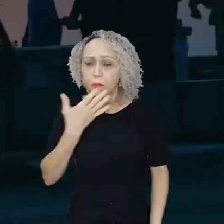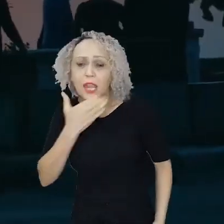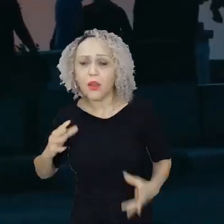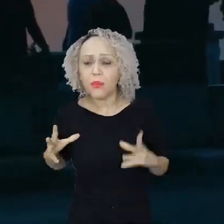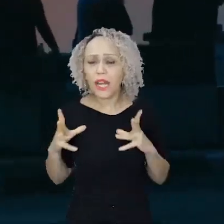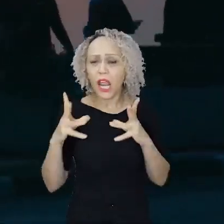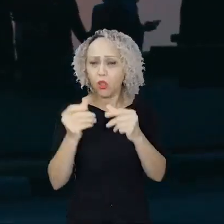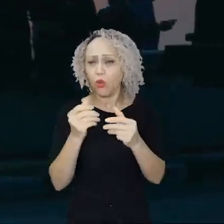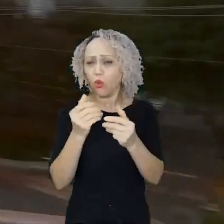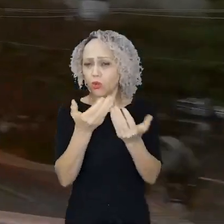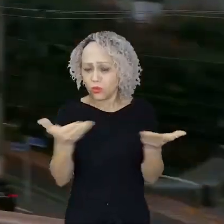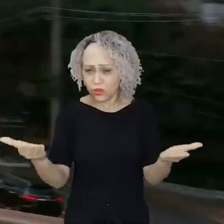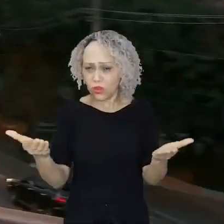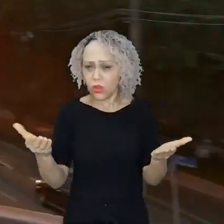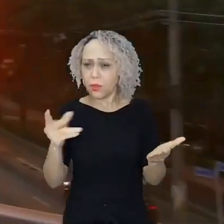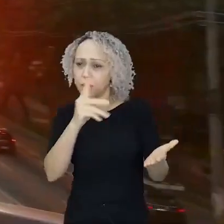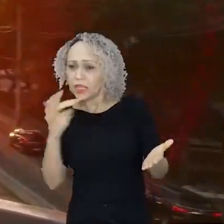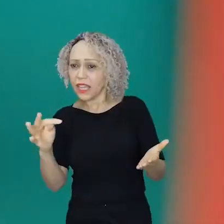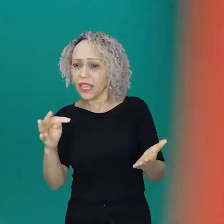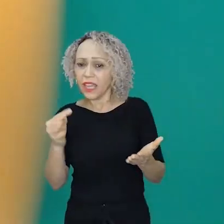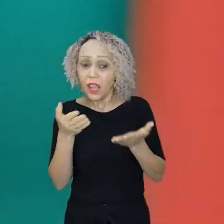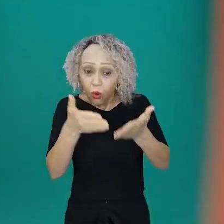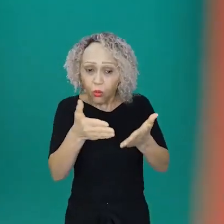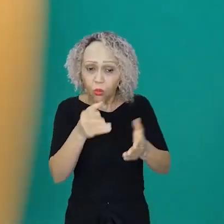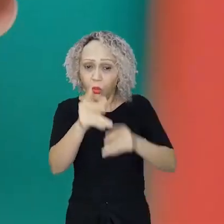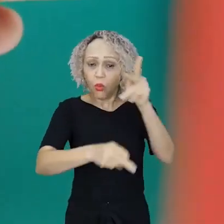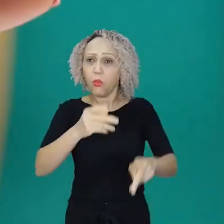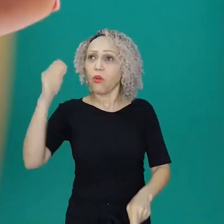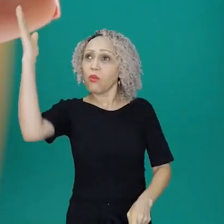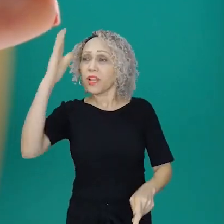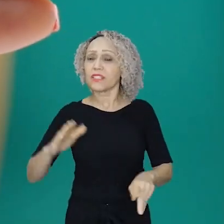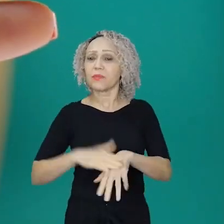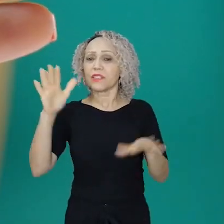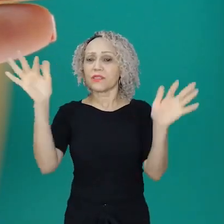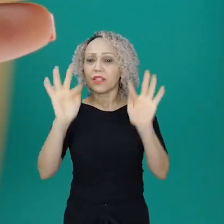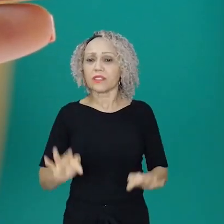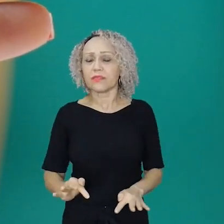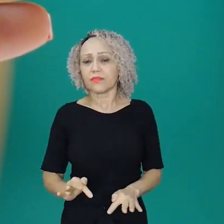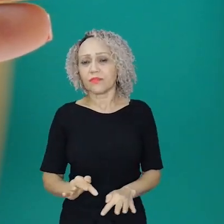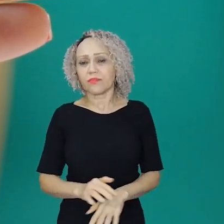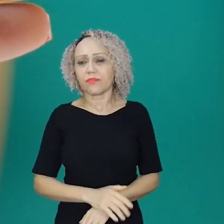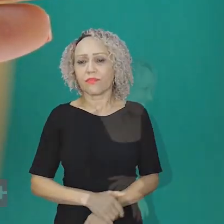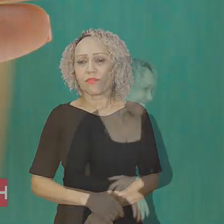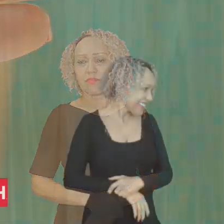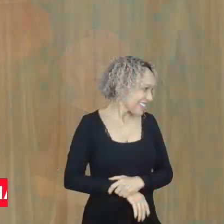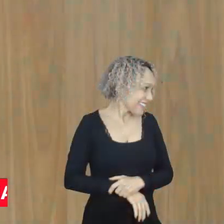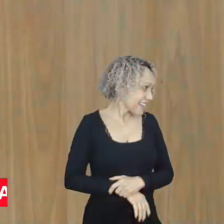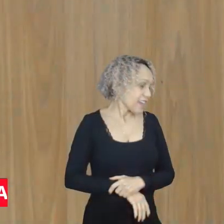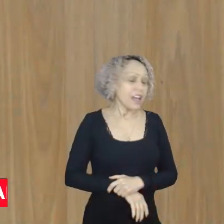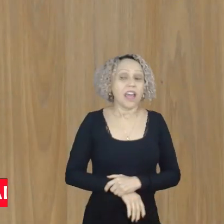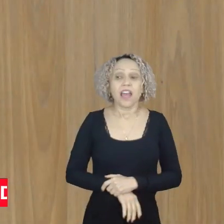vida melhor para todas e todos. PT, nas mãos do povo, o Brasil é mais feliz.